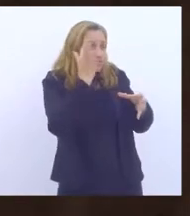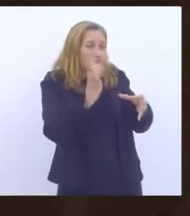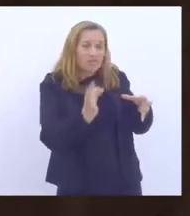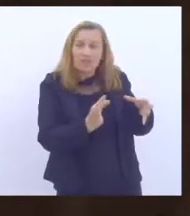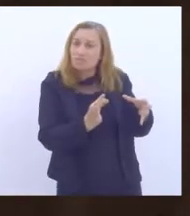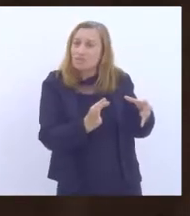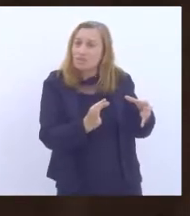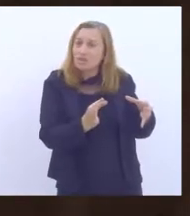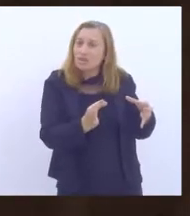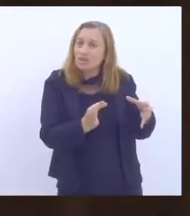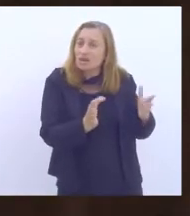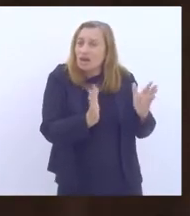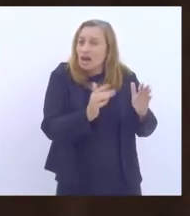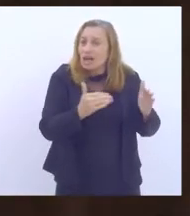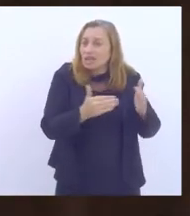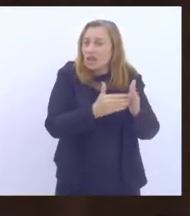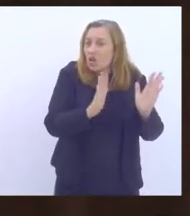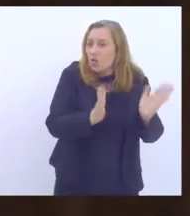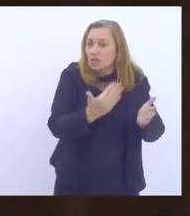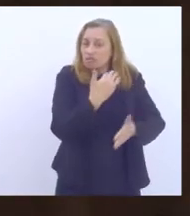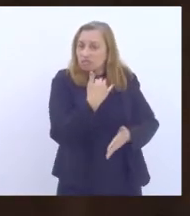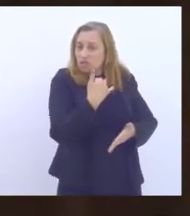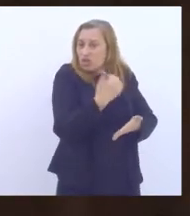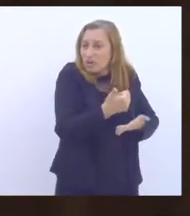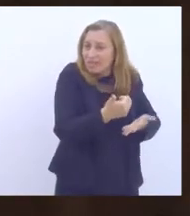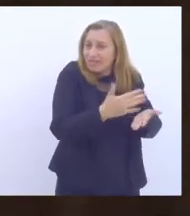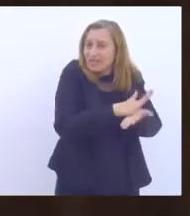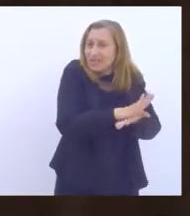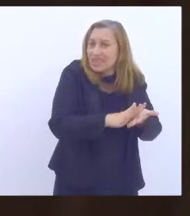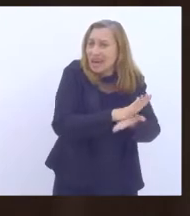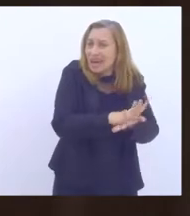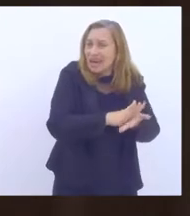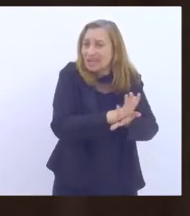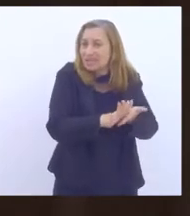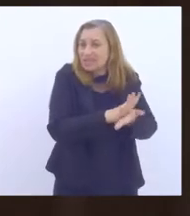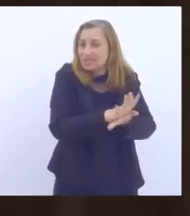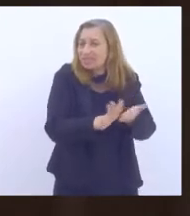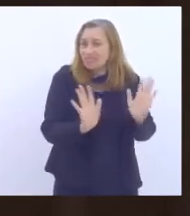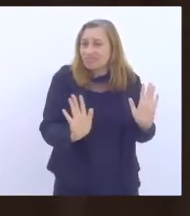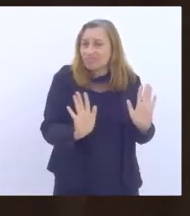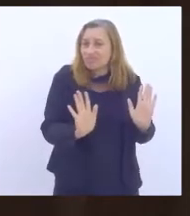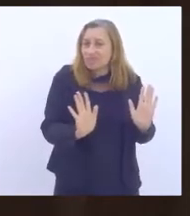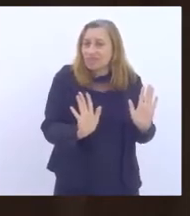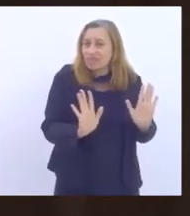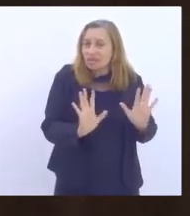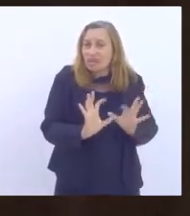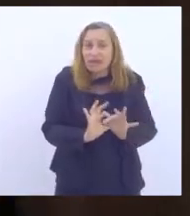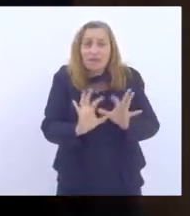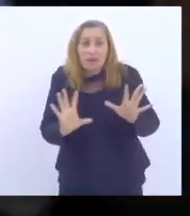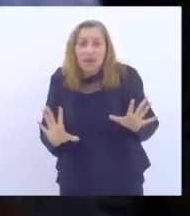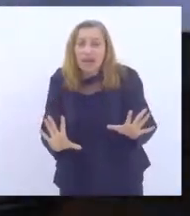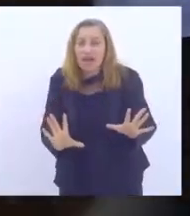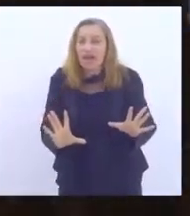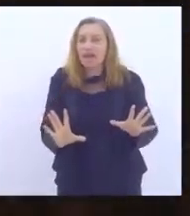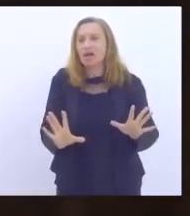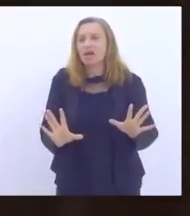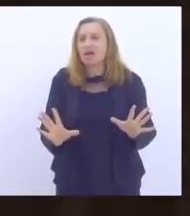nada até hoje eu não fui chamado para nenhum tipo de convocação para deliberar